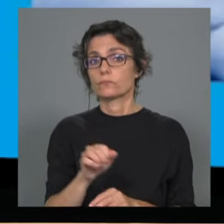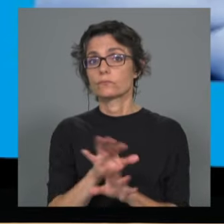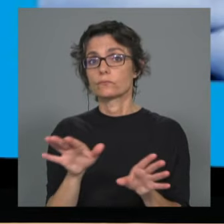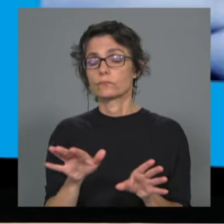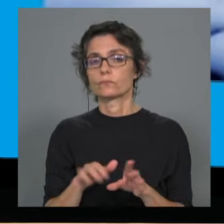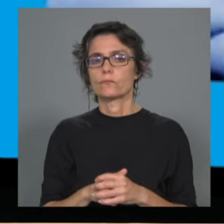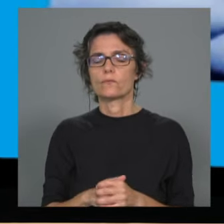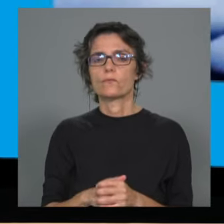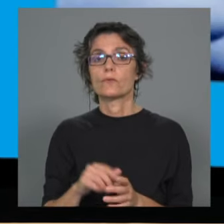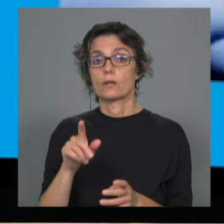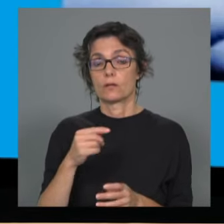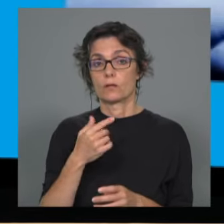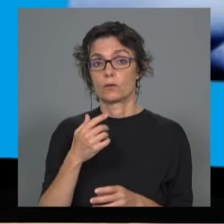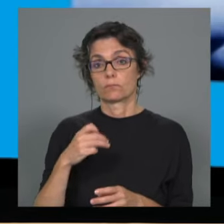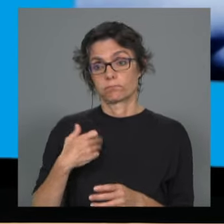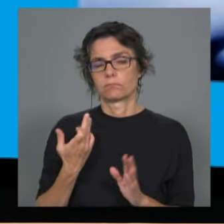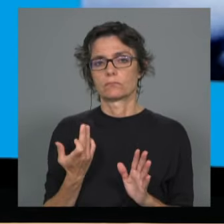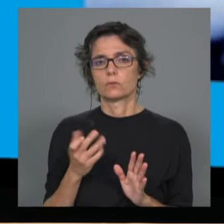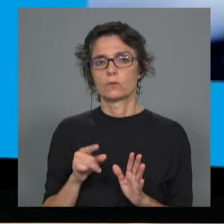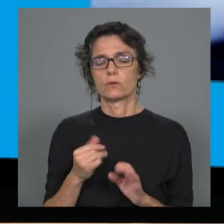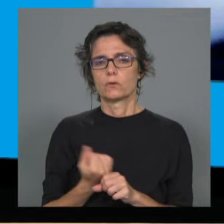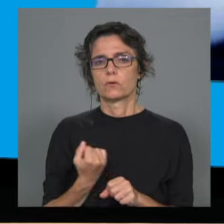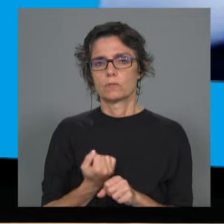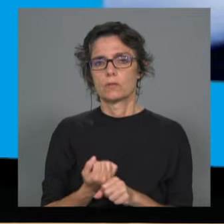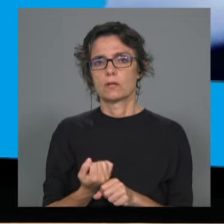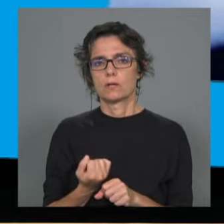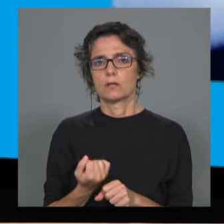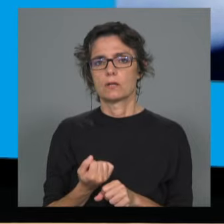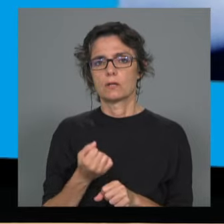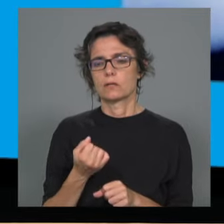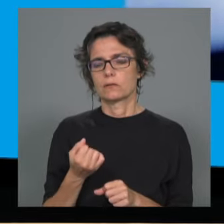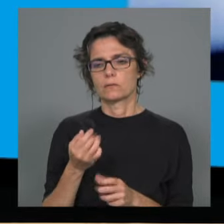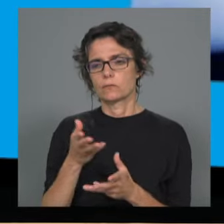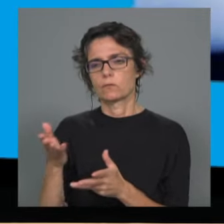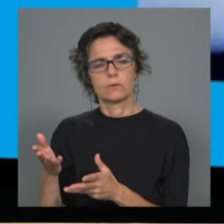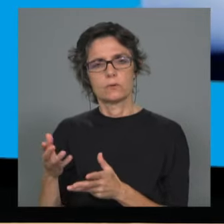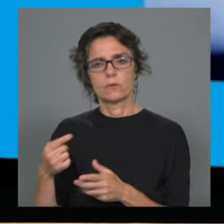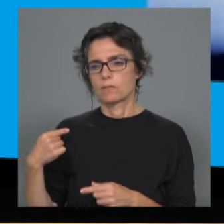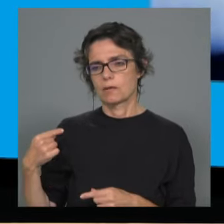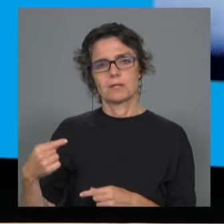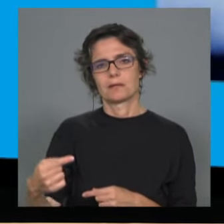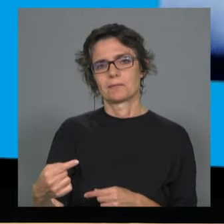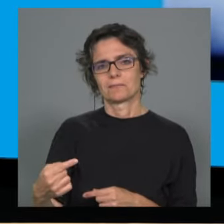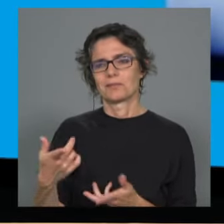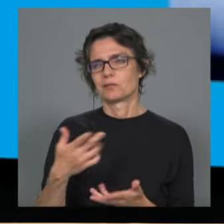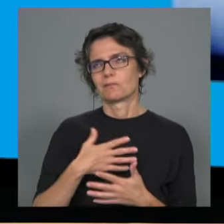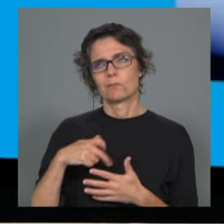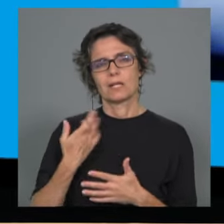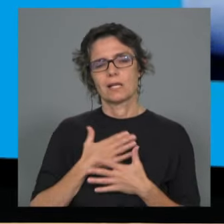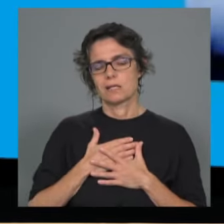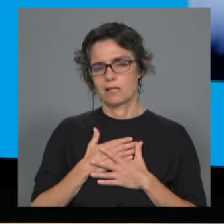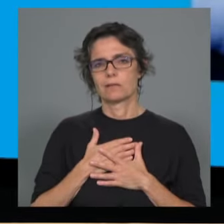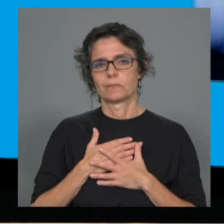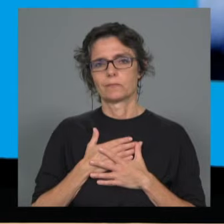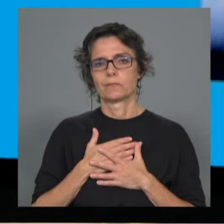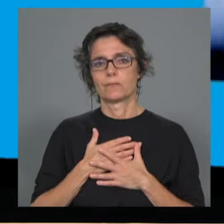tenho o privilégio de trabalhar com o próximo todos os dias. Eu estou ainda